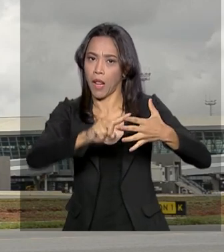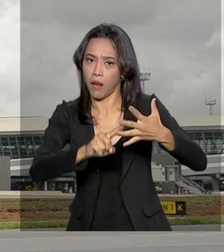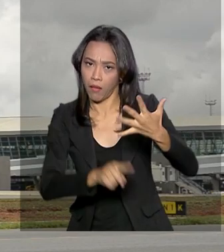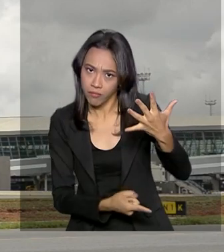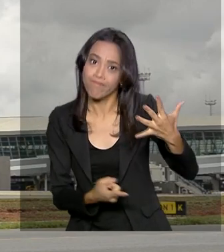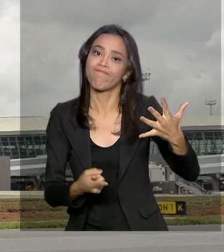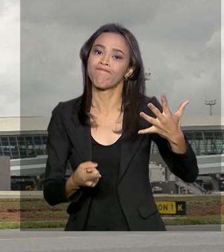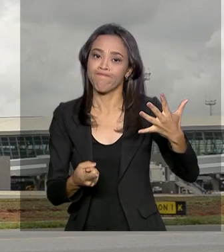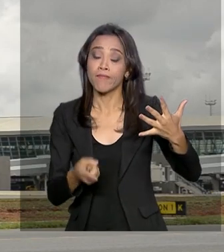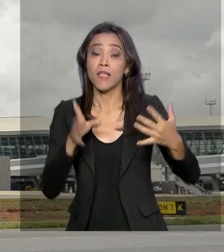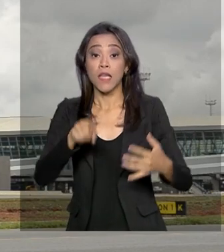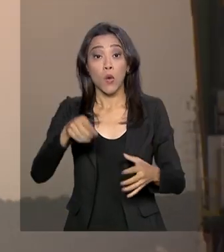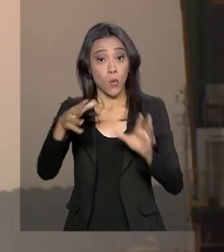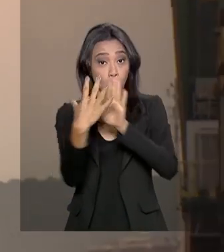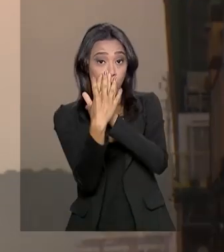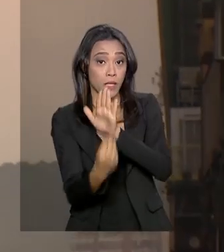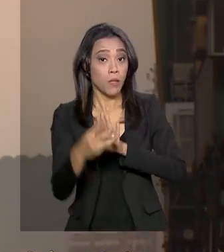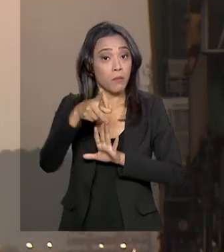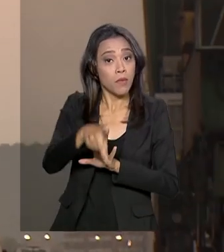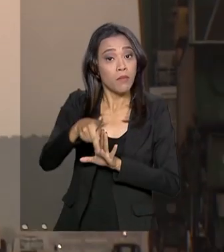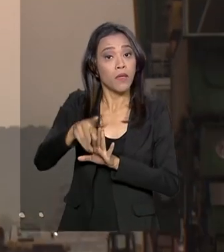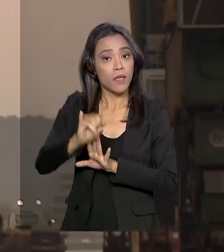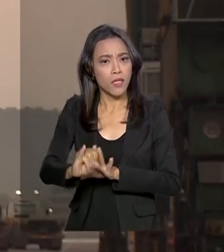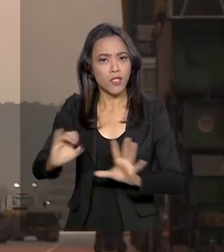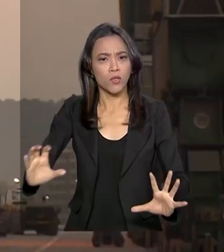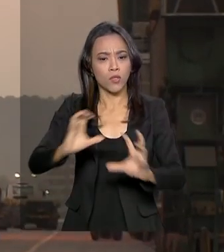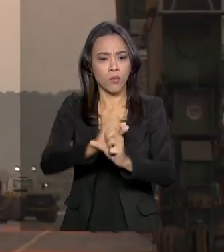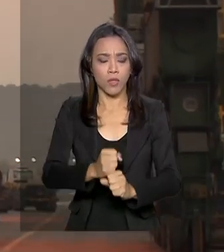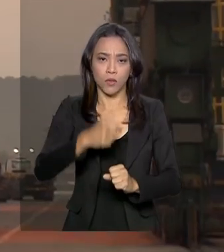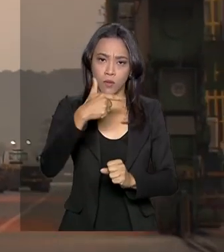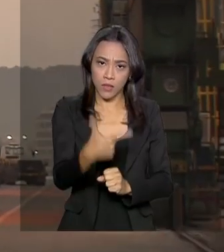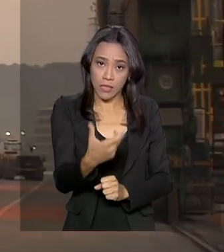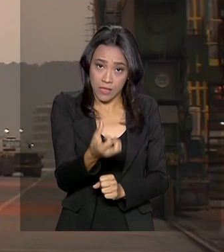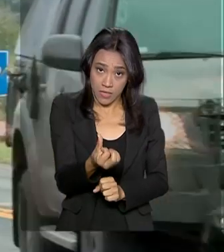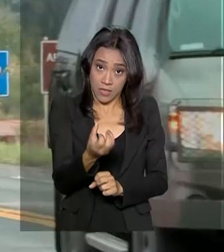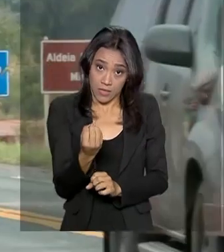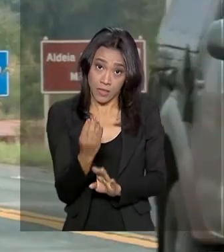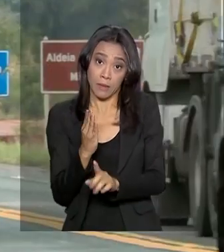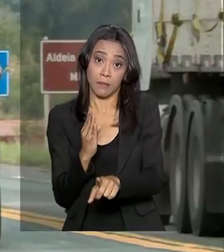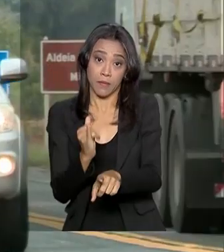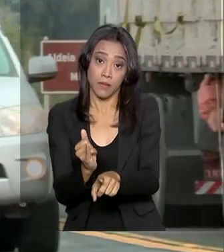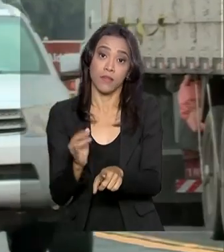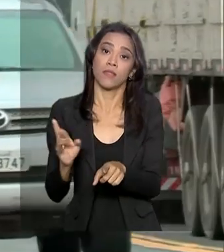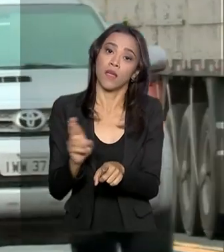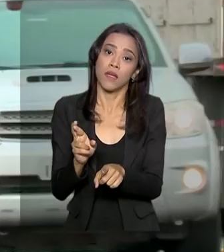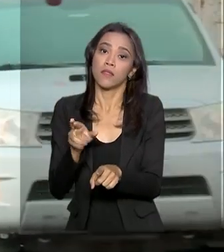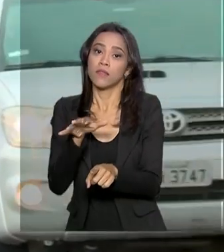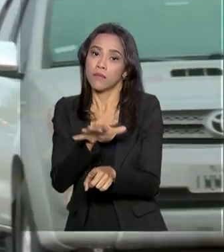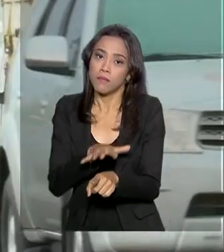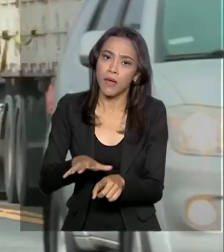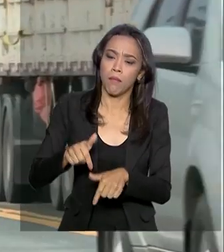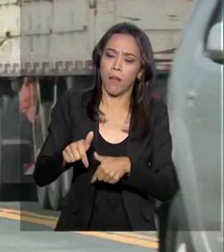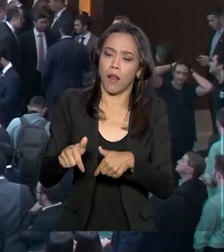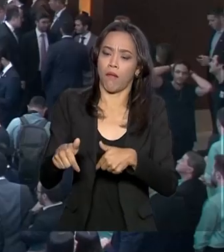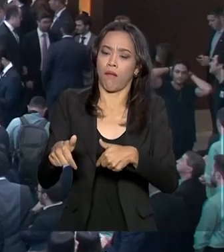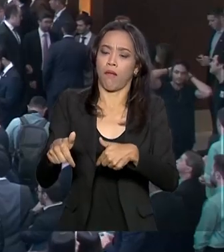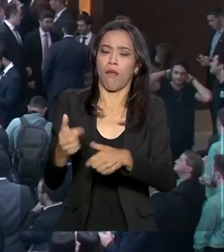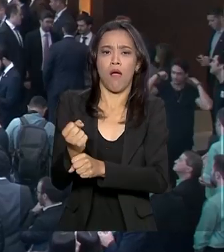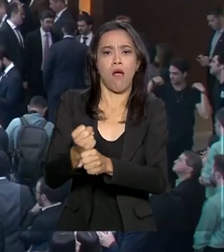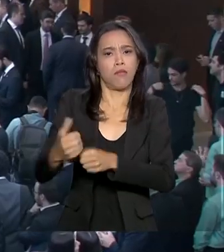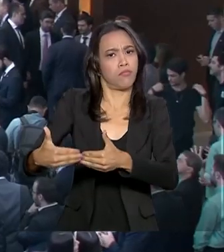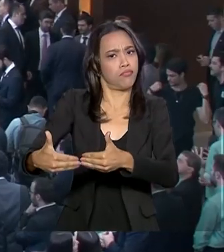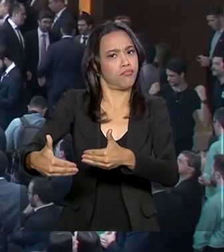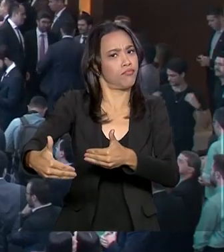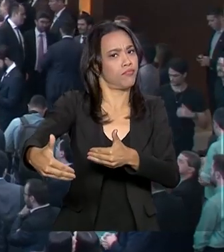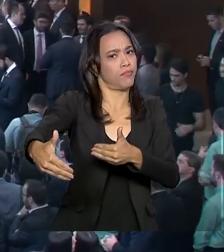e investimentos, o PPI, soma cerca de 260 bilhões de reais para ações nos próximos anos. O maior